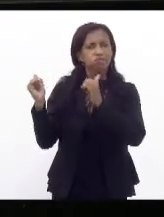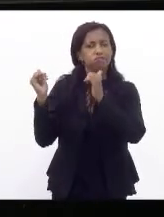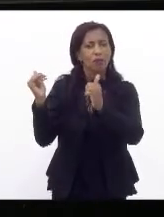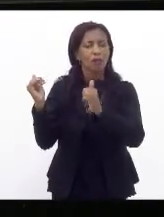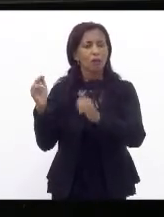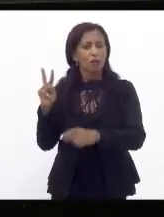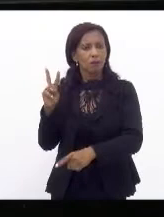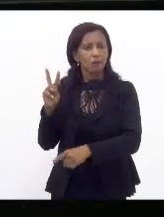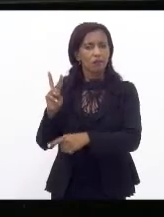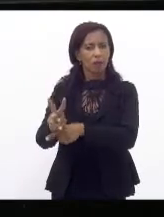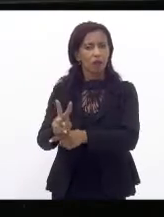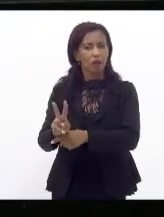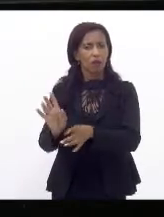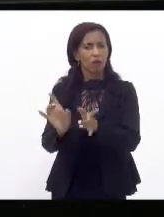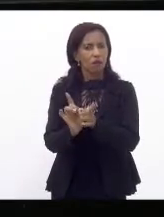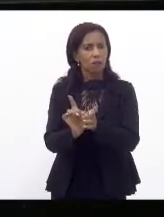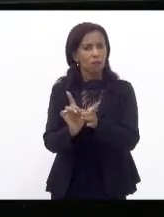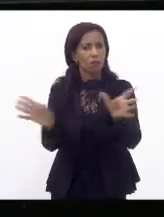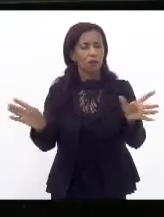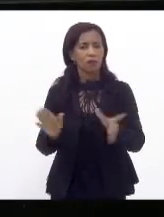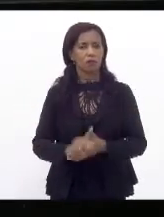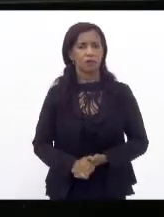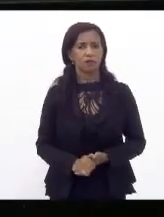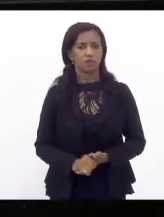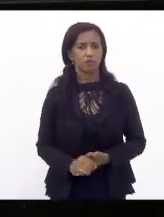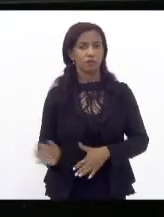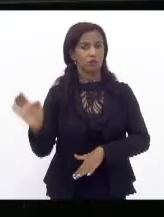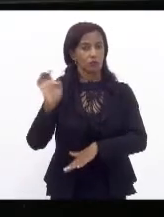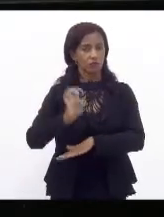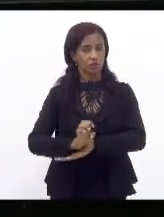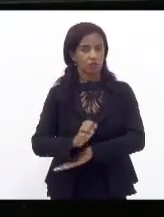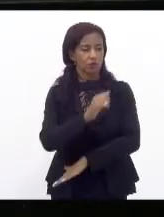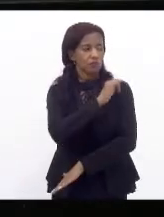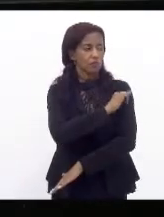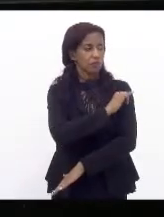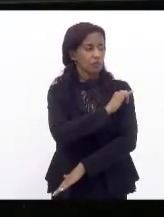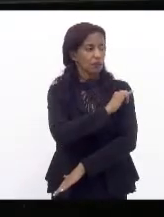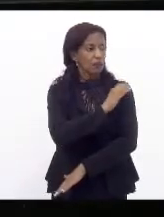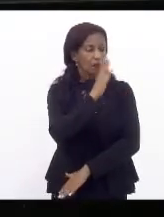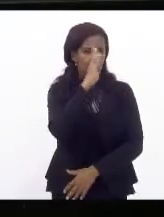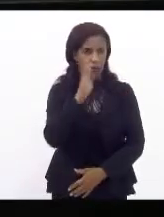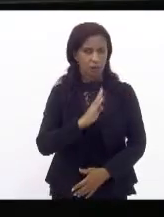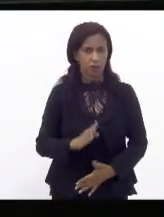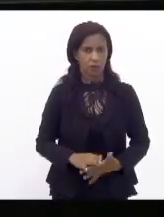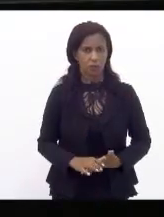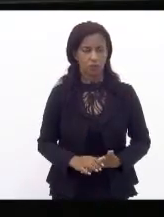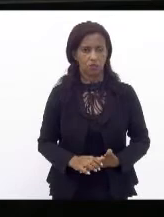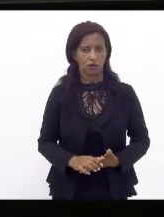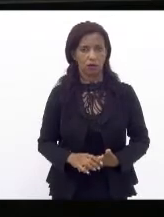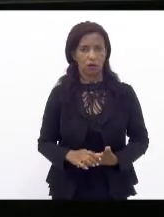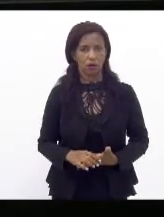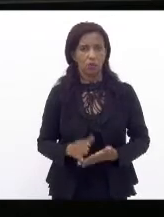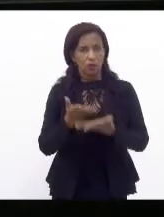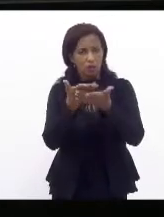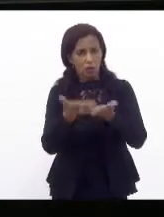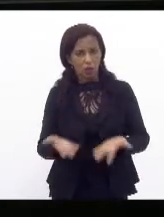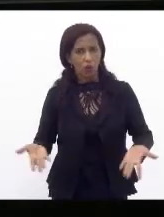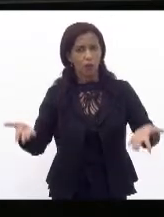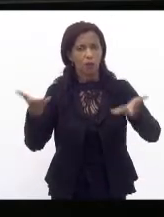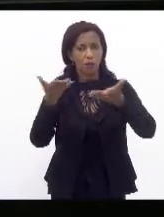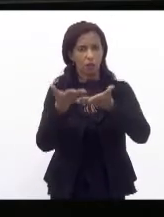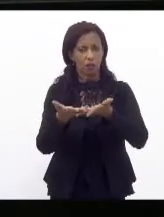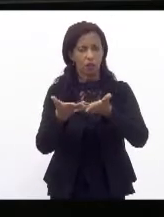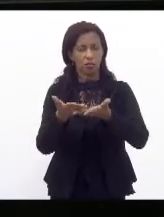defendeu a democracia do Estado brasileiro. Então, nossa homenagem ao nosso querido